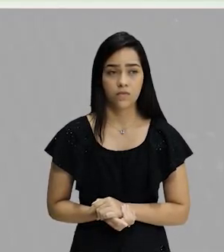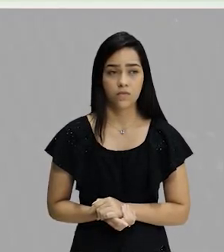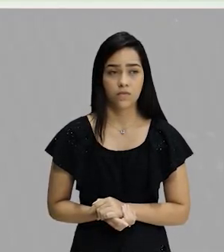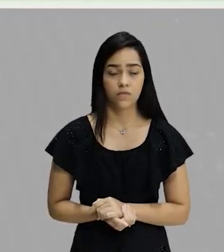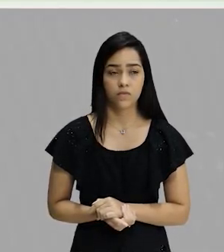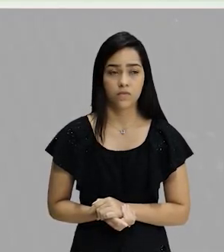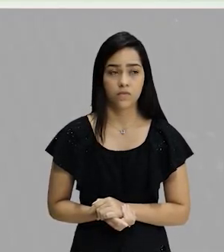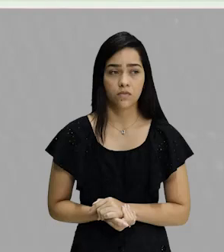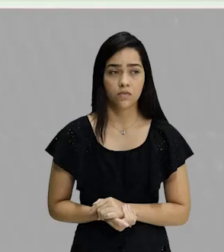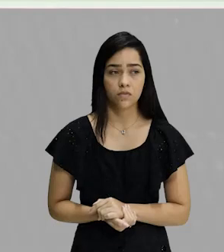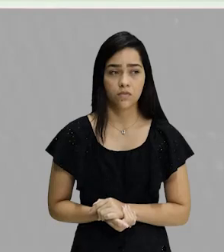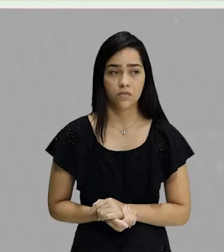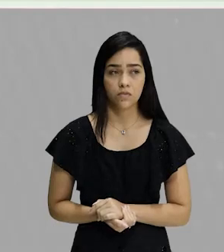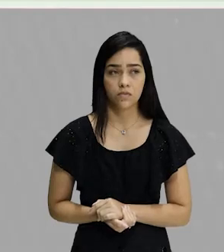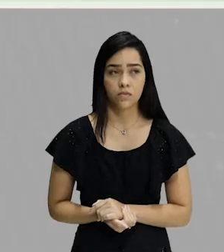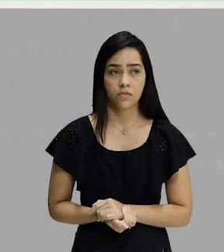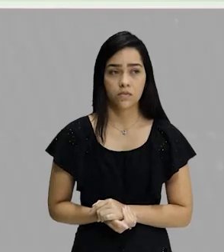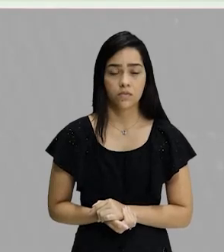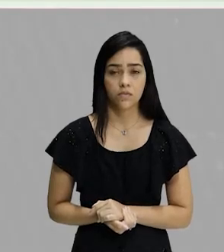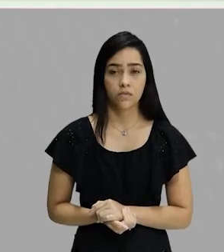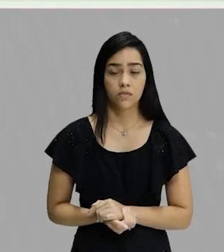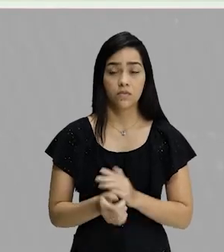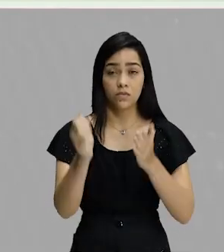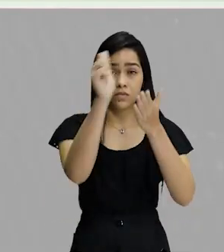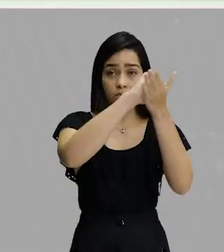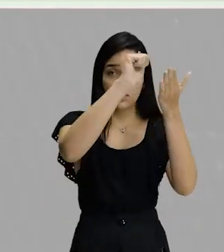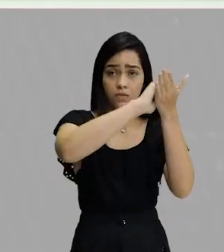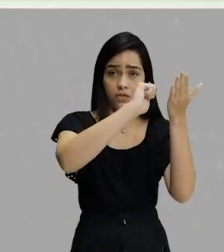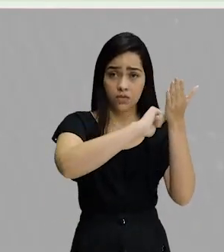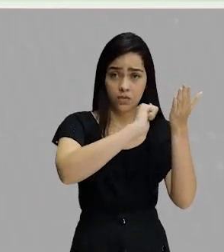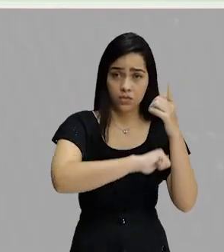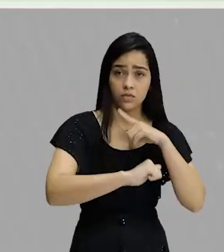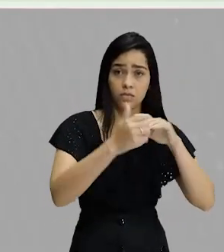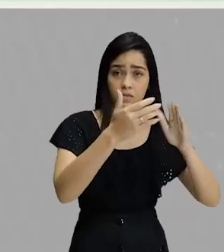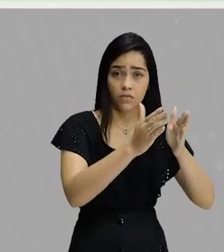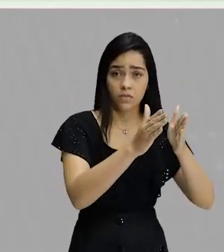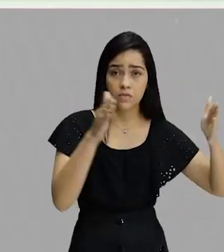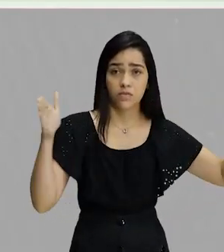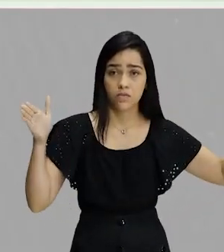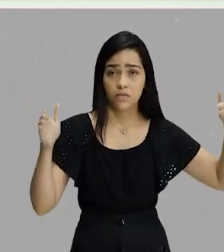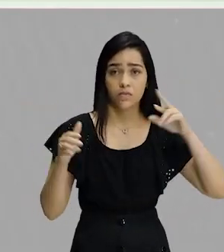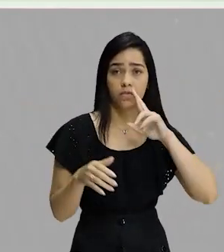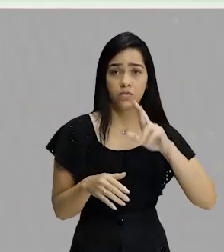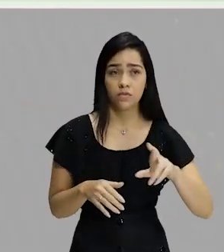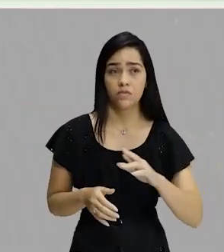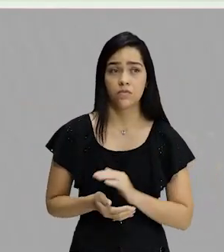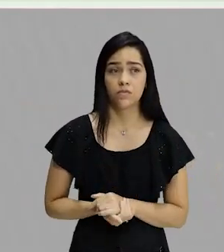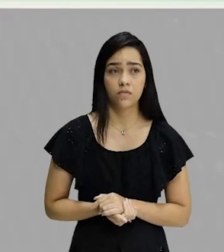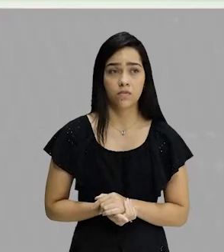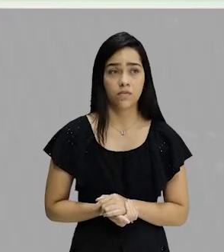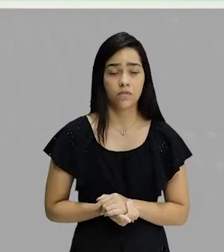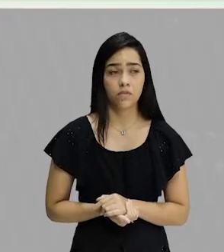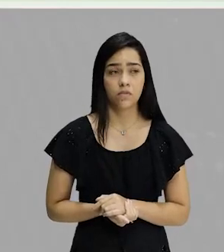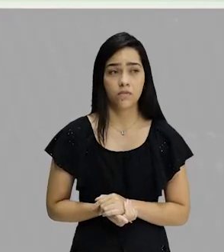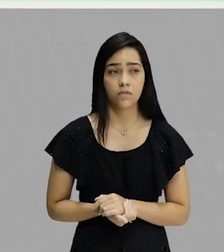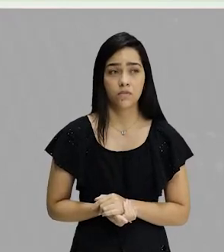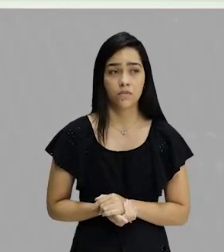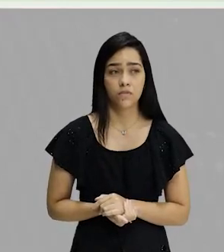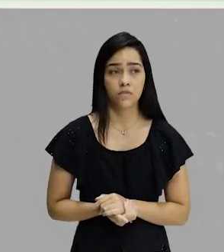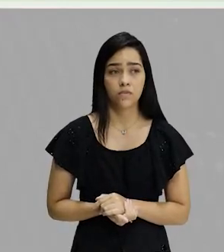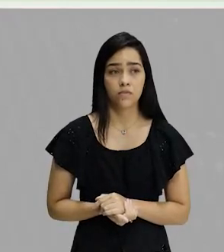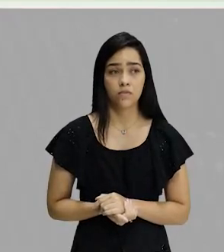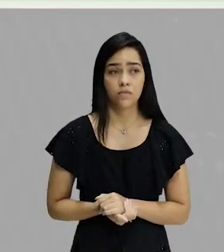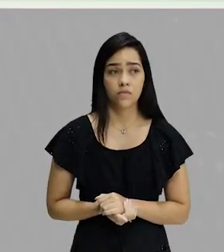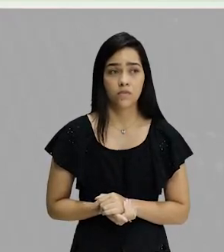Tá? Ok? Vou apagar essa parte aqui, para a gente ter espaço para responder nossa questão.